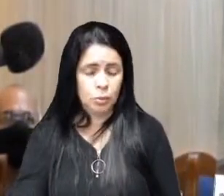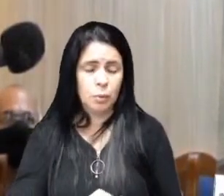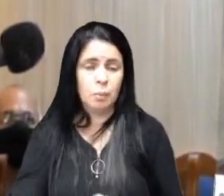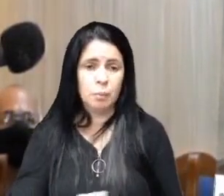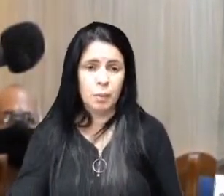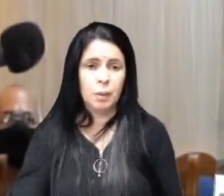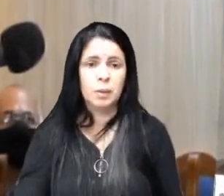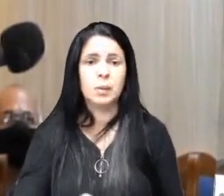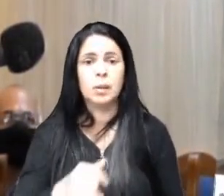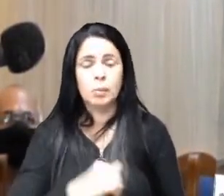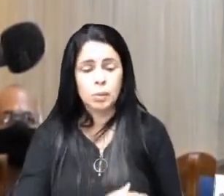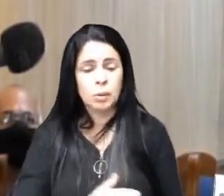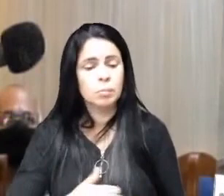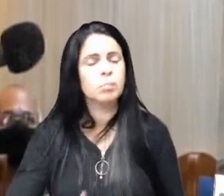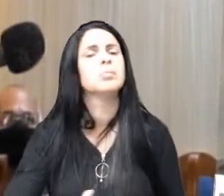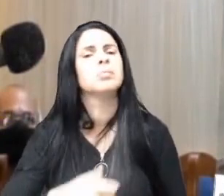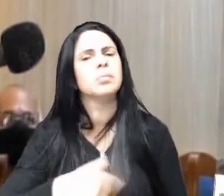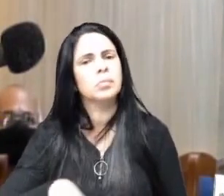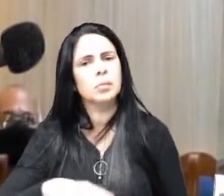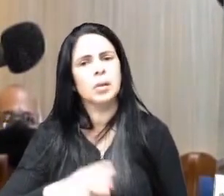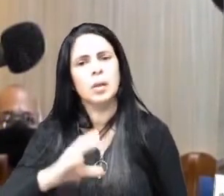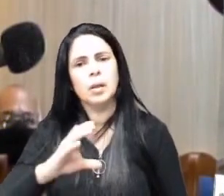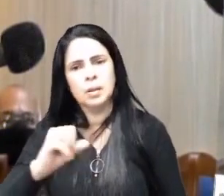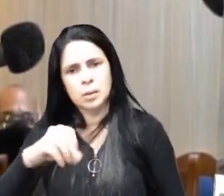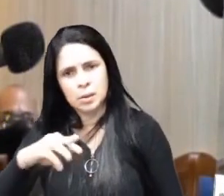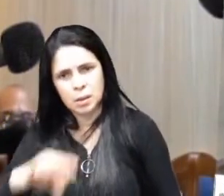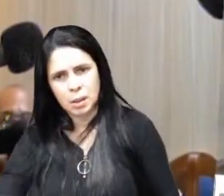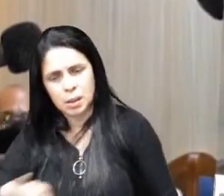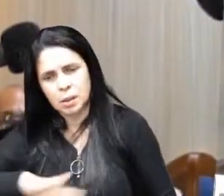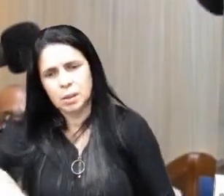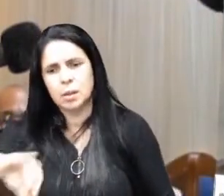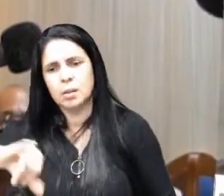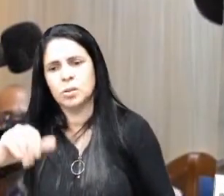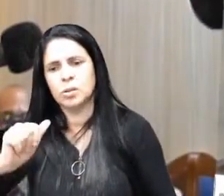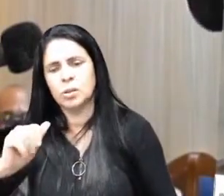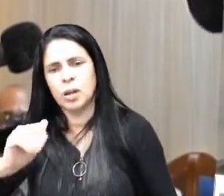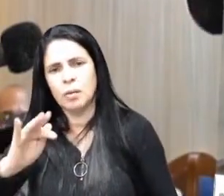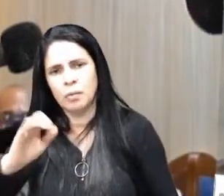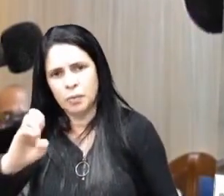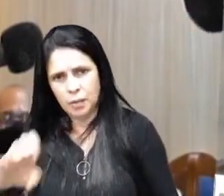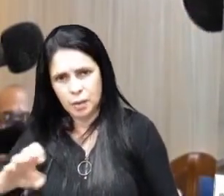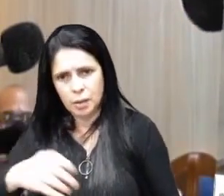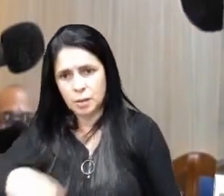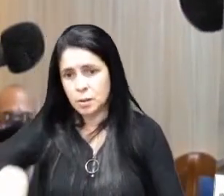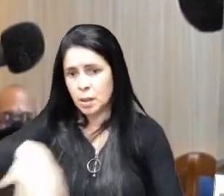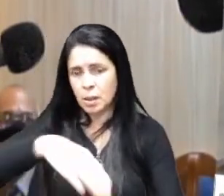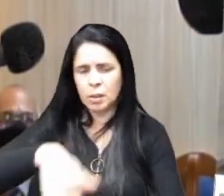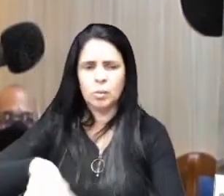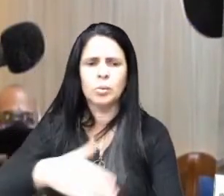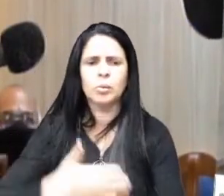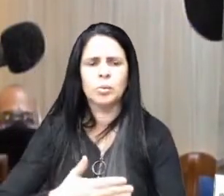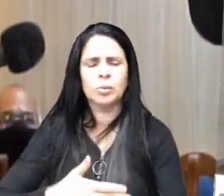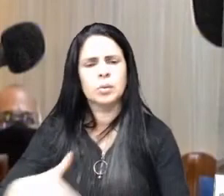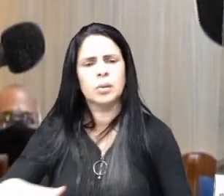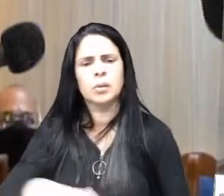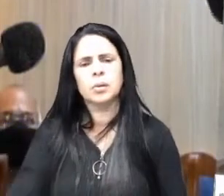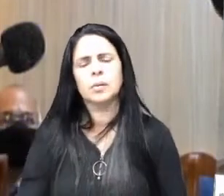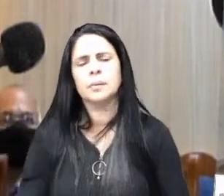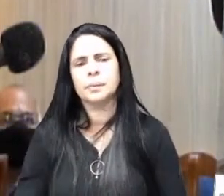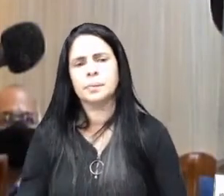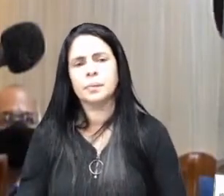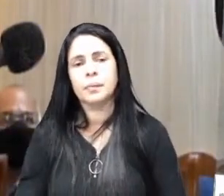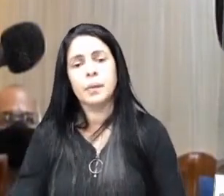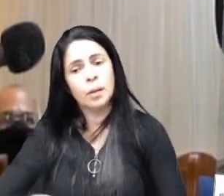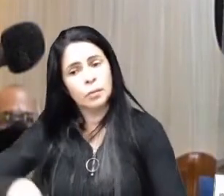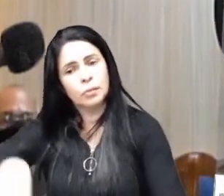Sem e Jafé saíram para uma região da terra, e para onde eles foram, esse povo se tornou